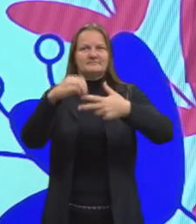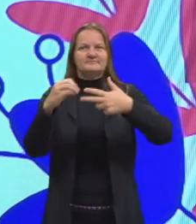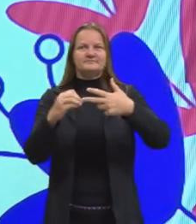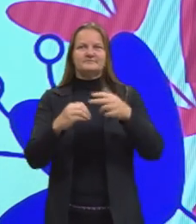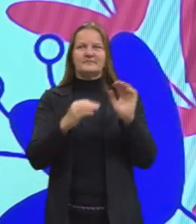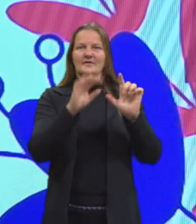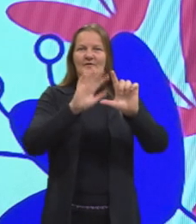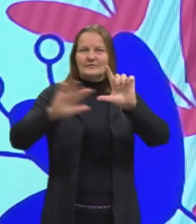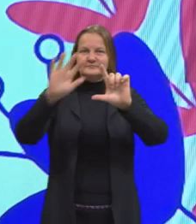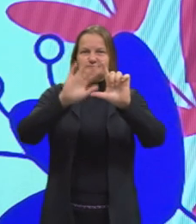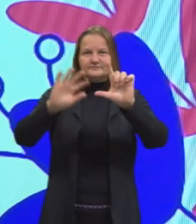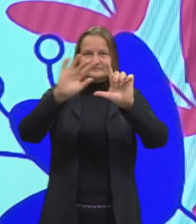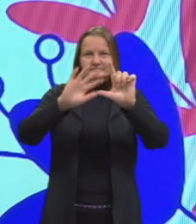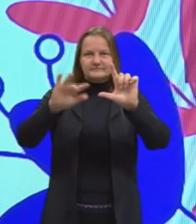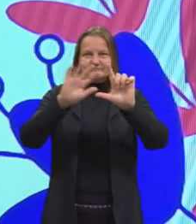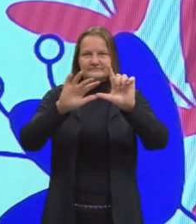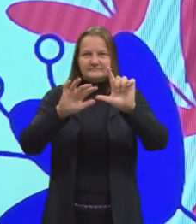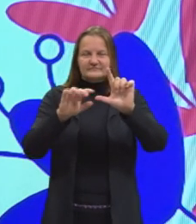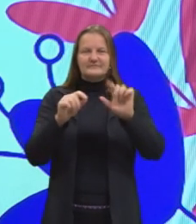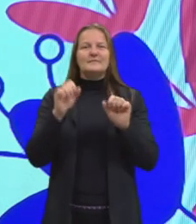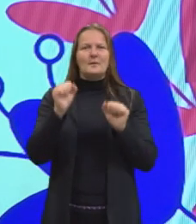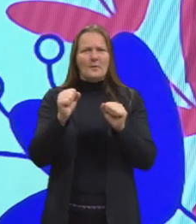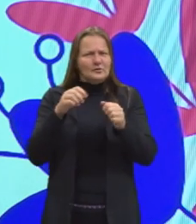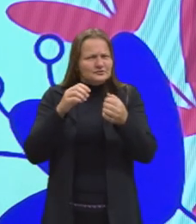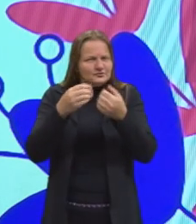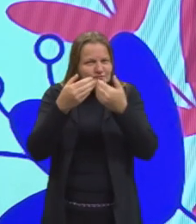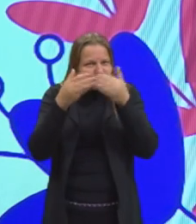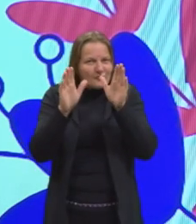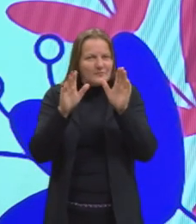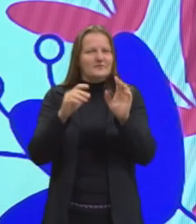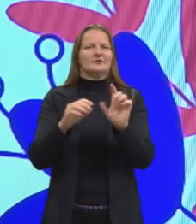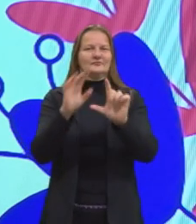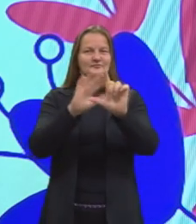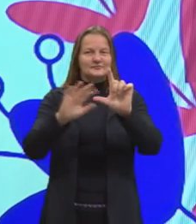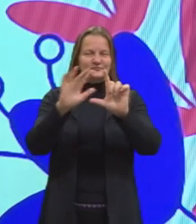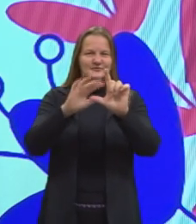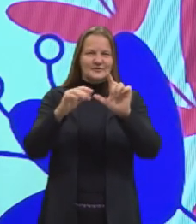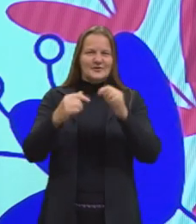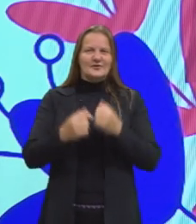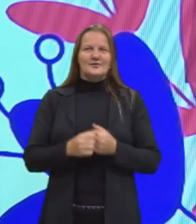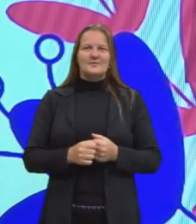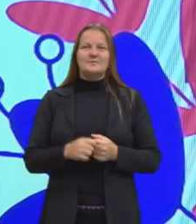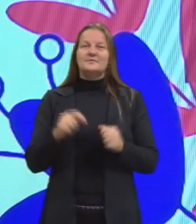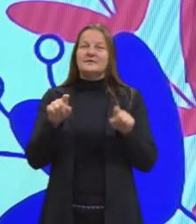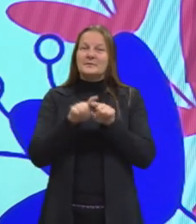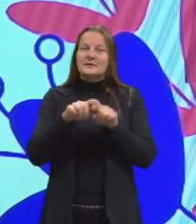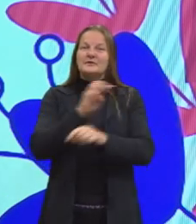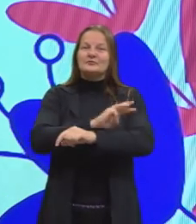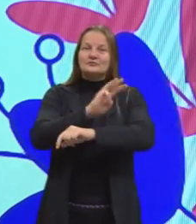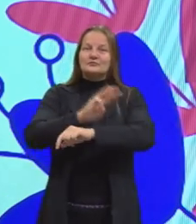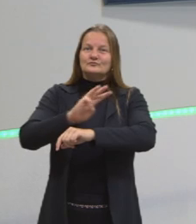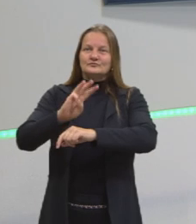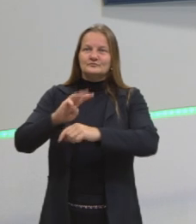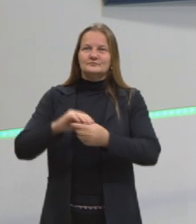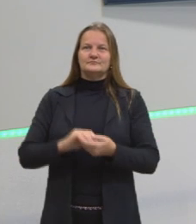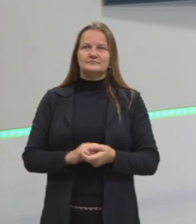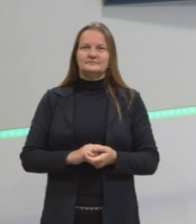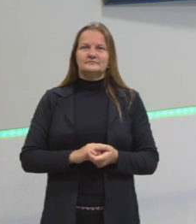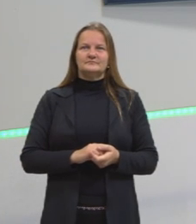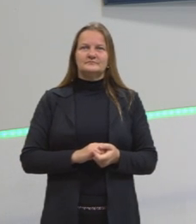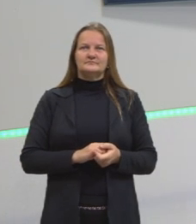o código tá para vocês acessarem o QR Code E também o site tá